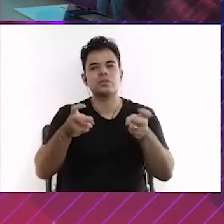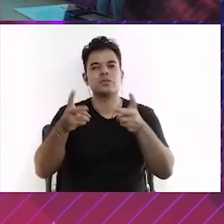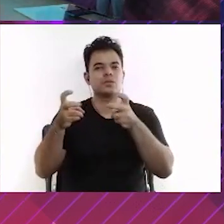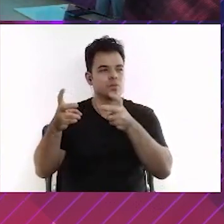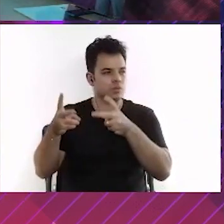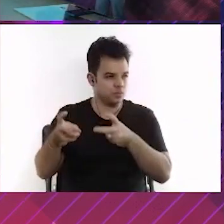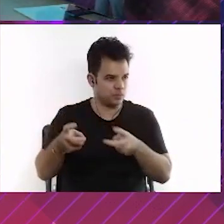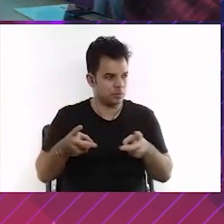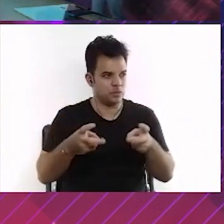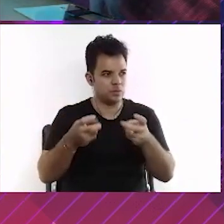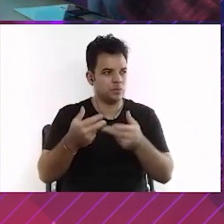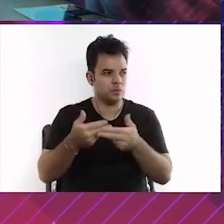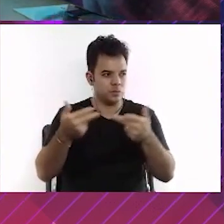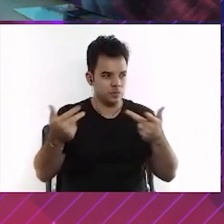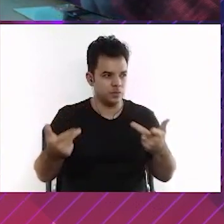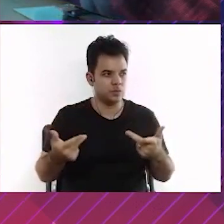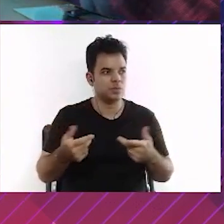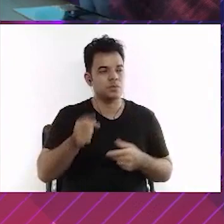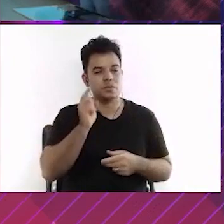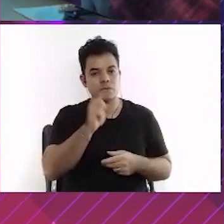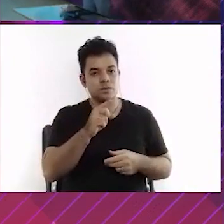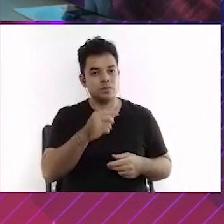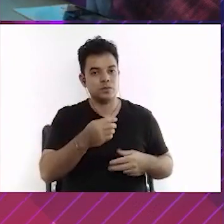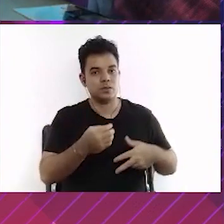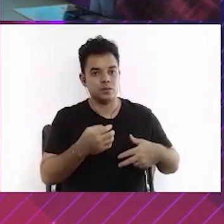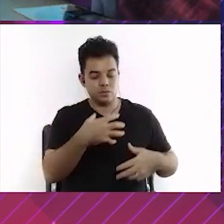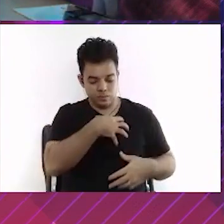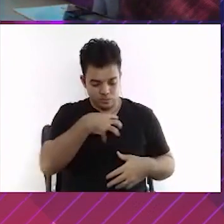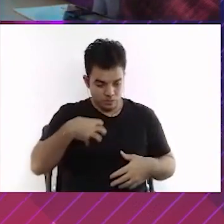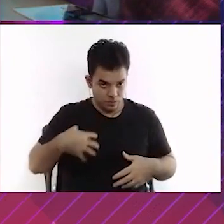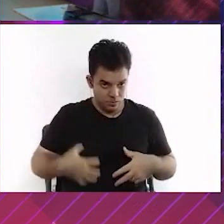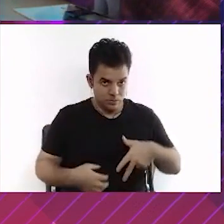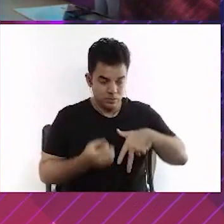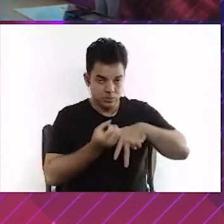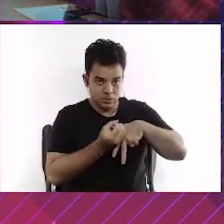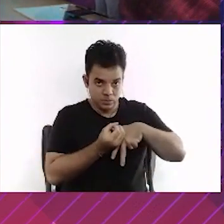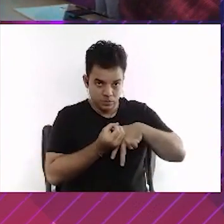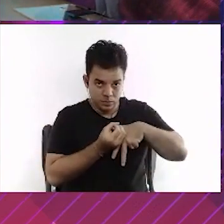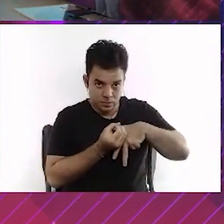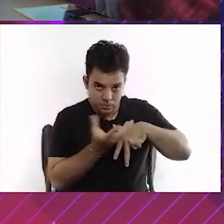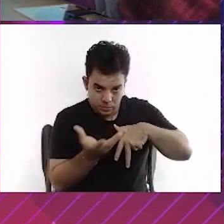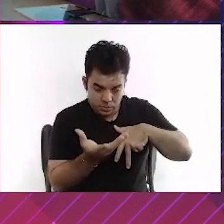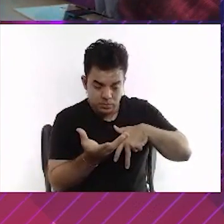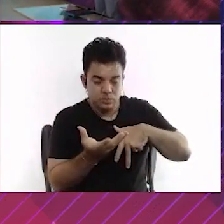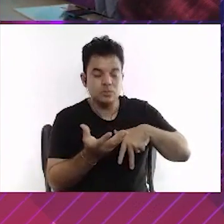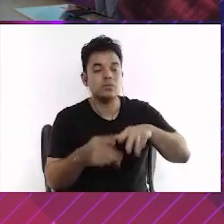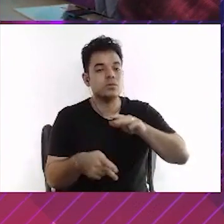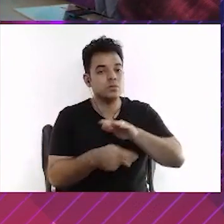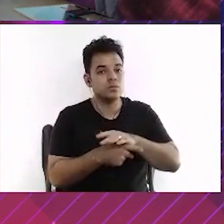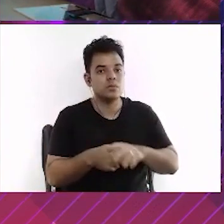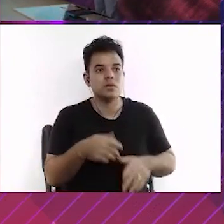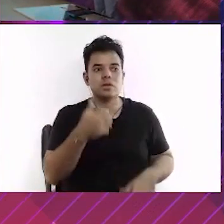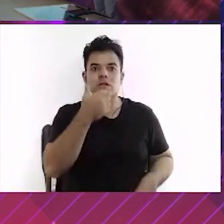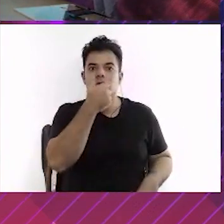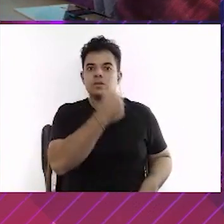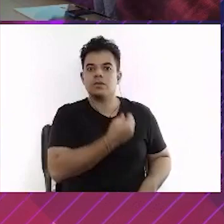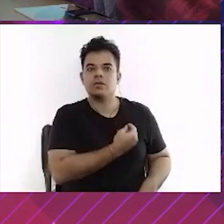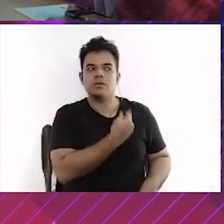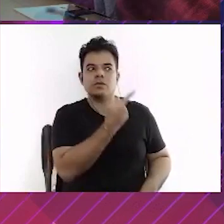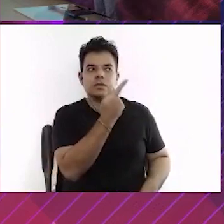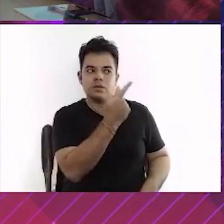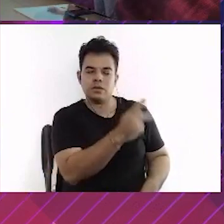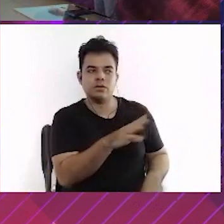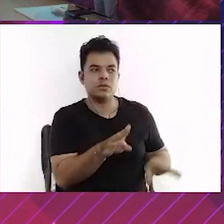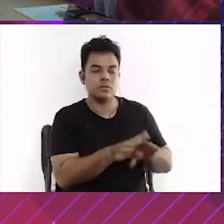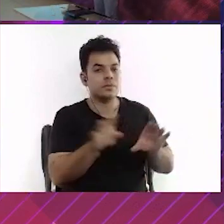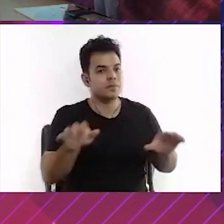dentro desse cenário, né? Então, a doação de órgãos e transplantes é um ato que pode salvar a vida das pessoas, né? E também melhorar em